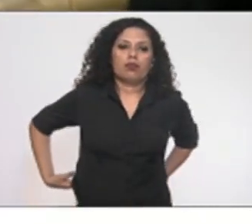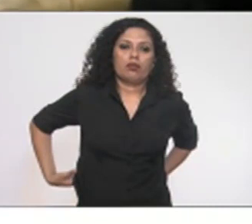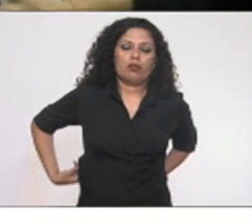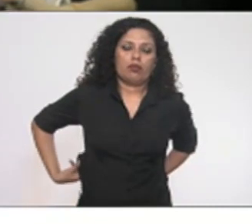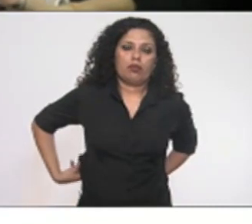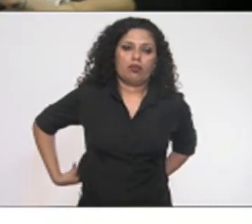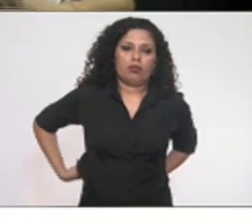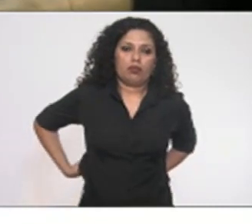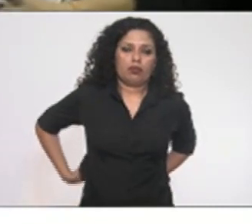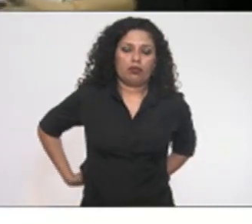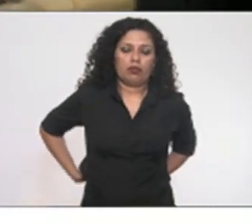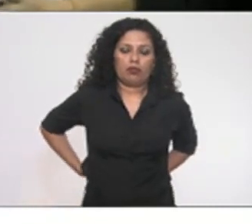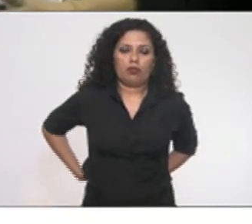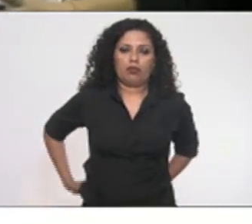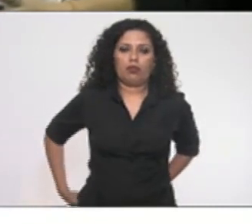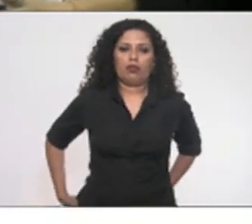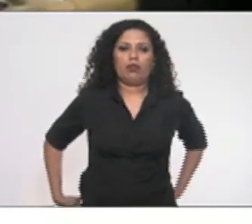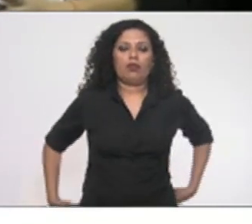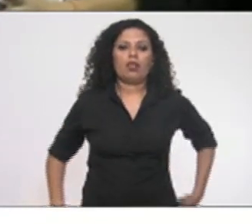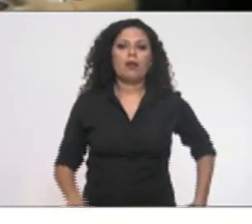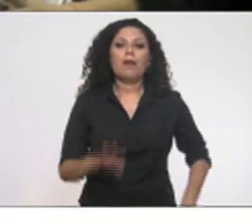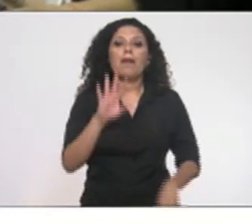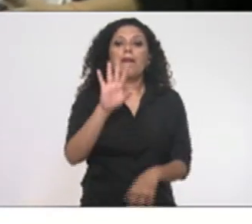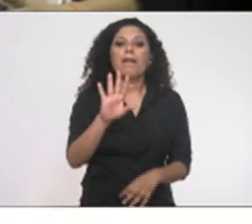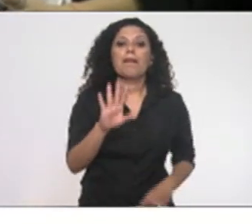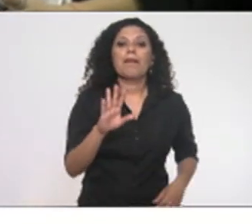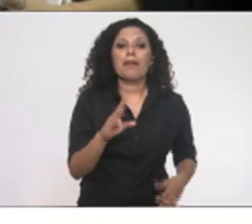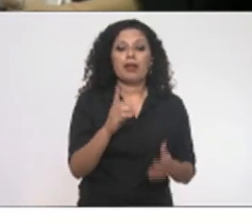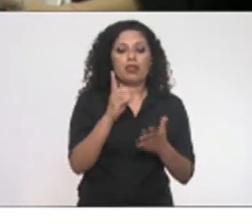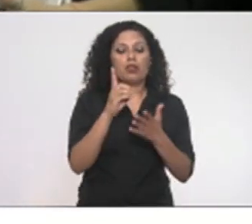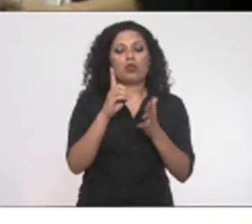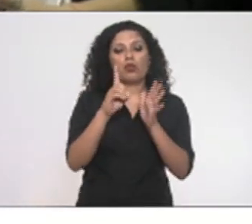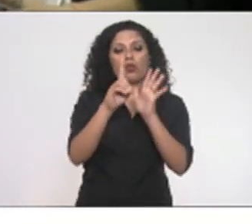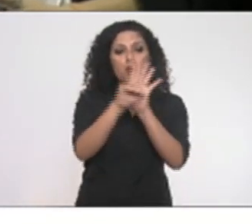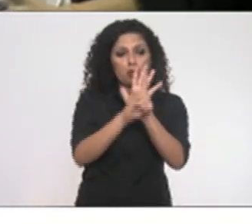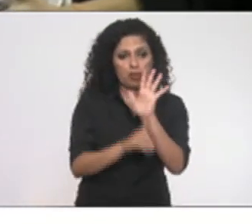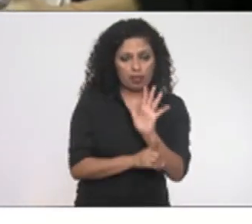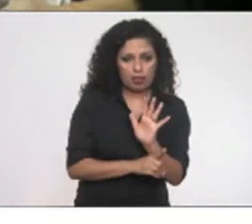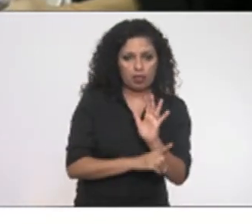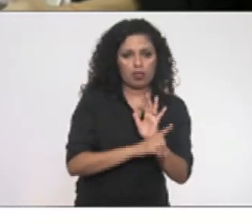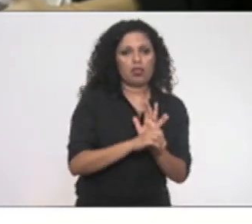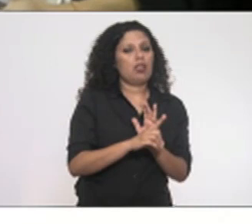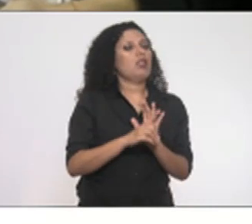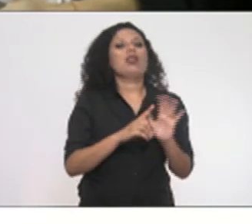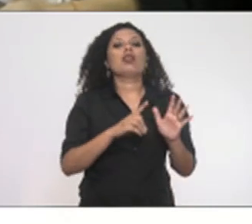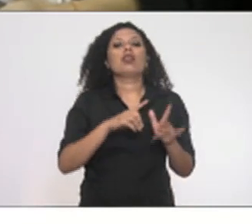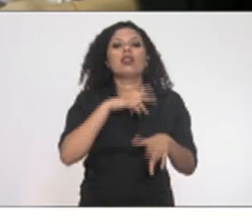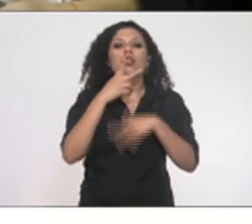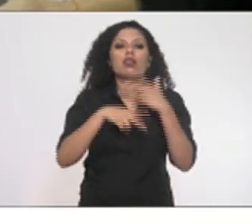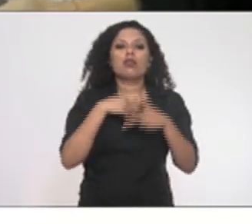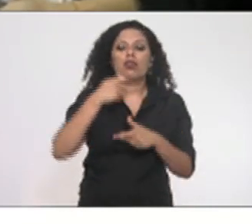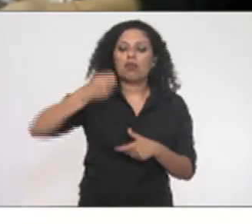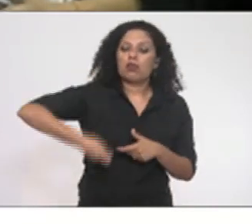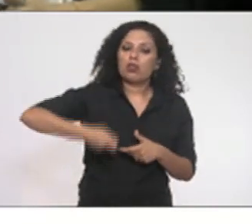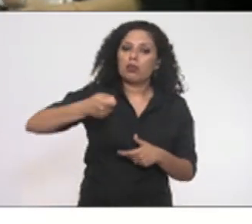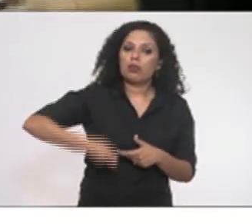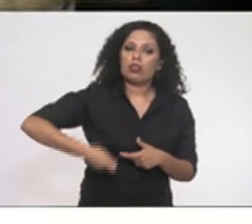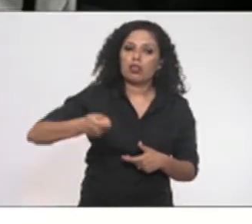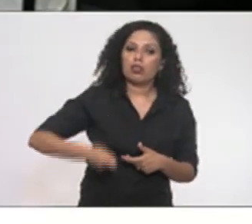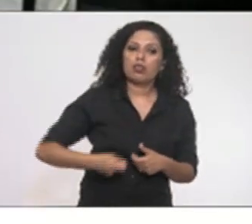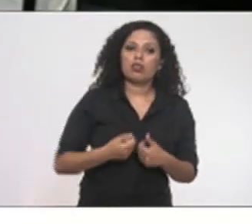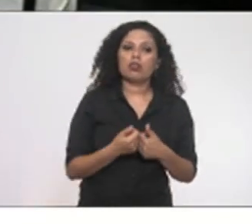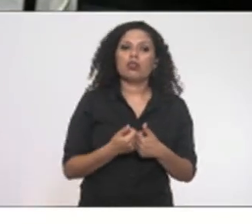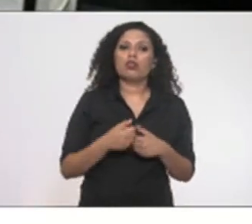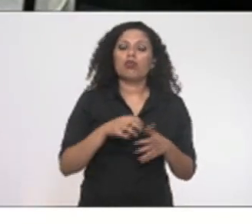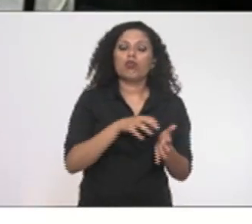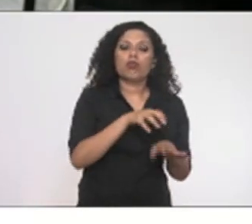Agora, o que tem no decreto e na resolução CNPE 16 é a adoção da obrigatoriedade de independência e autonomia do transportador.